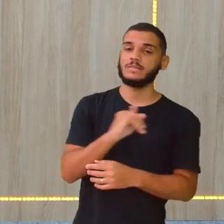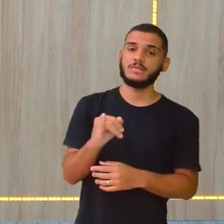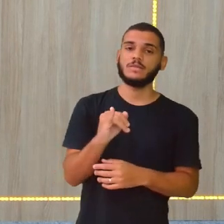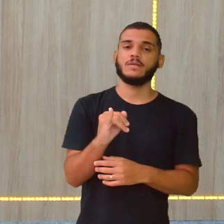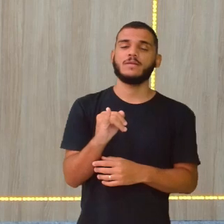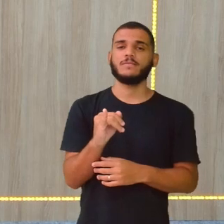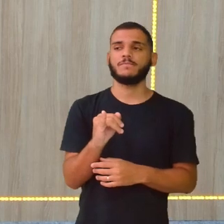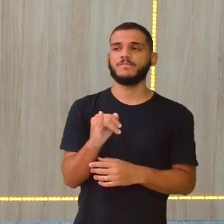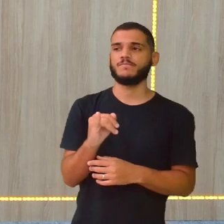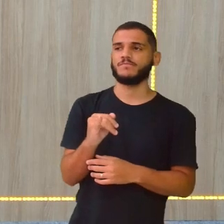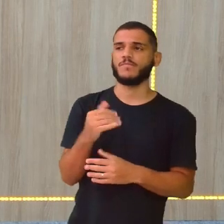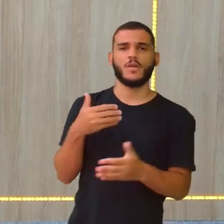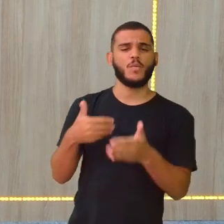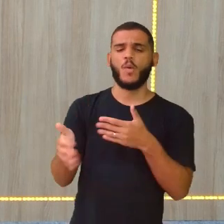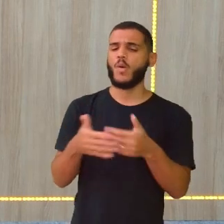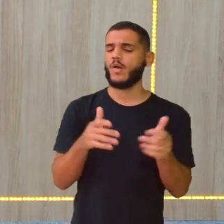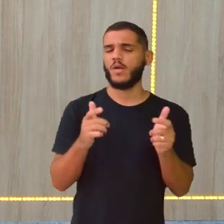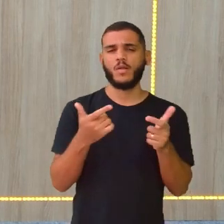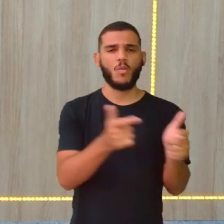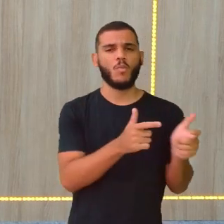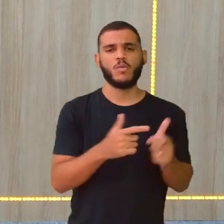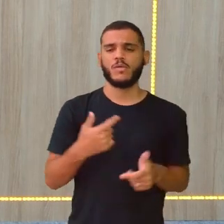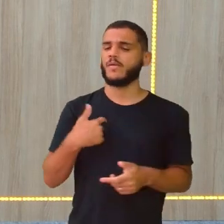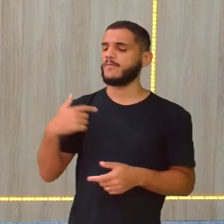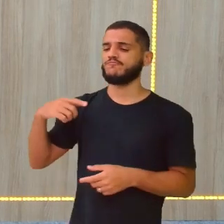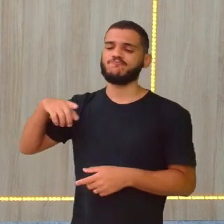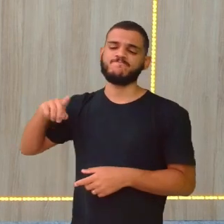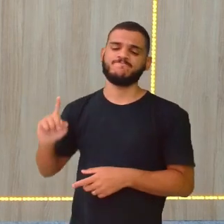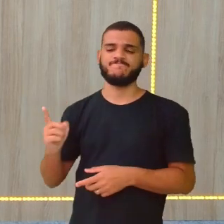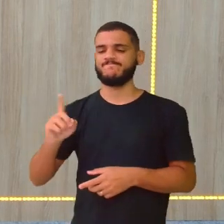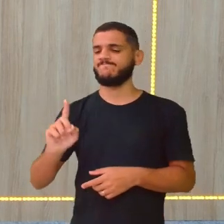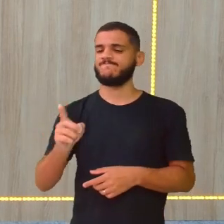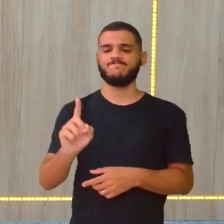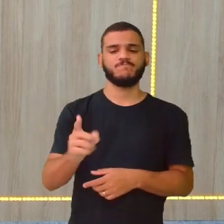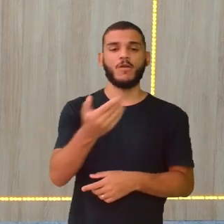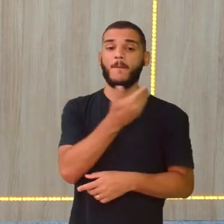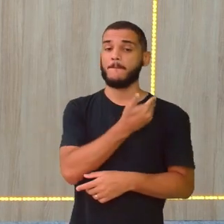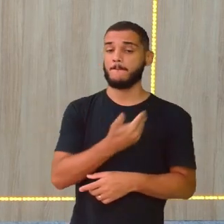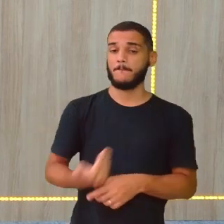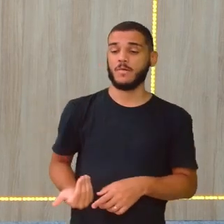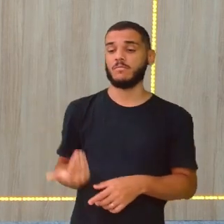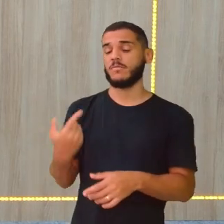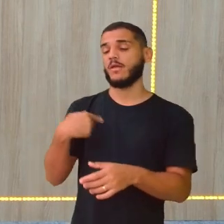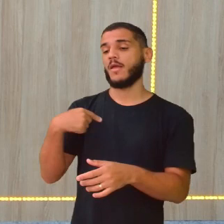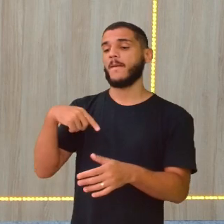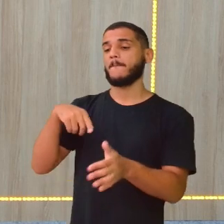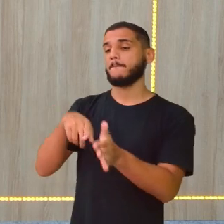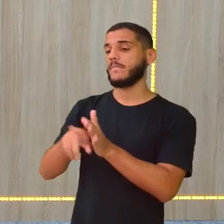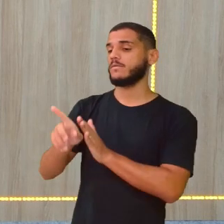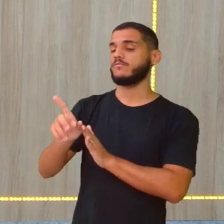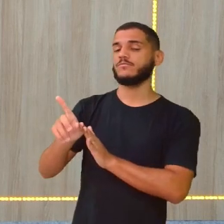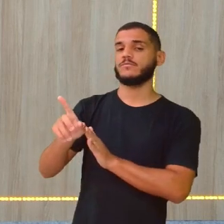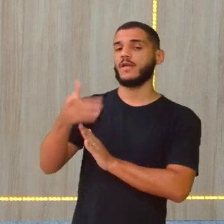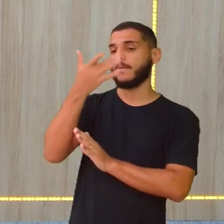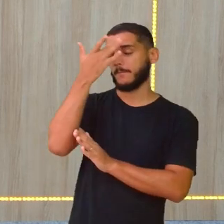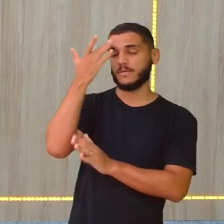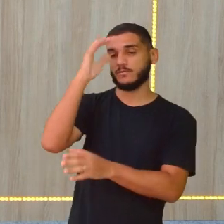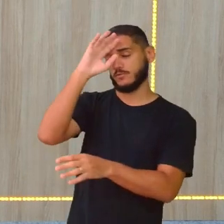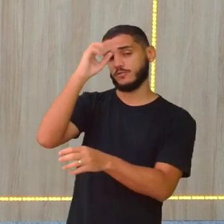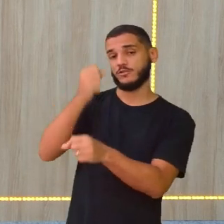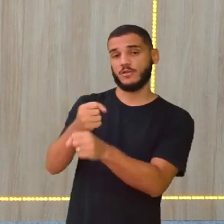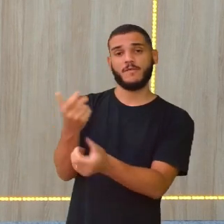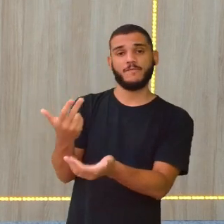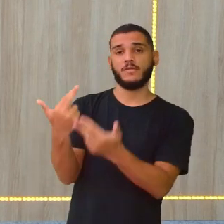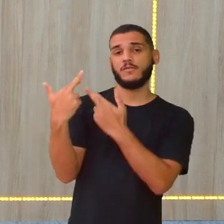determinada, qualquer outro determinado local público, eu vou procurar, não é, diretamente a